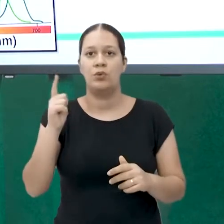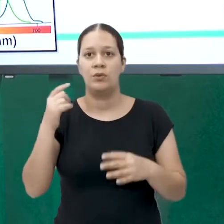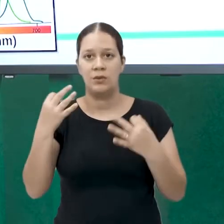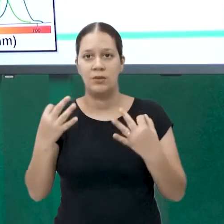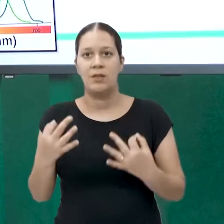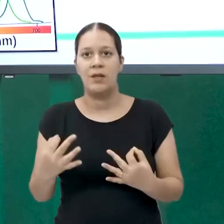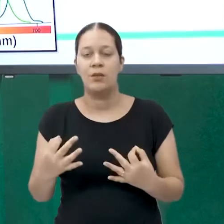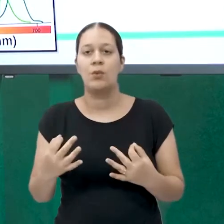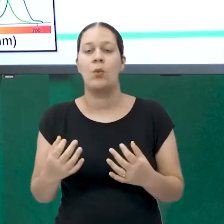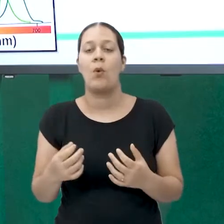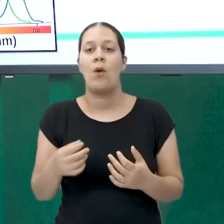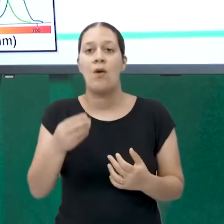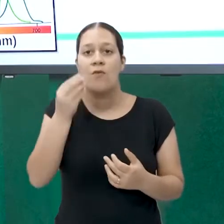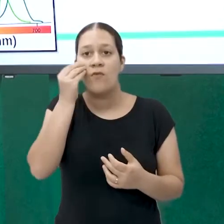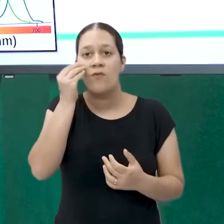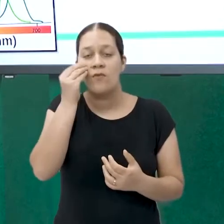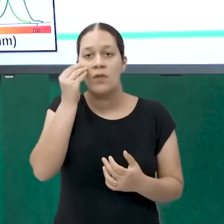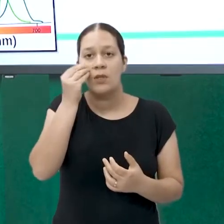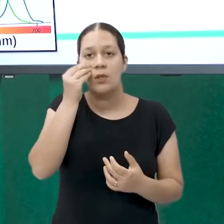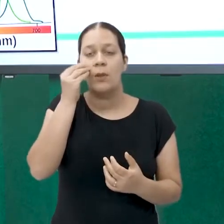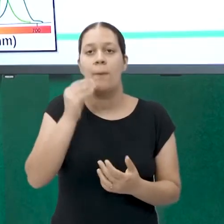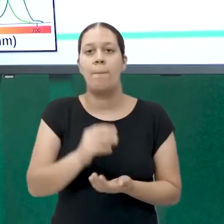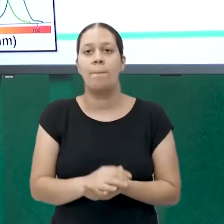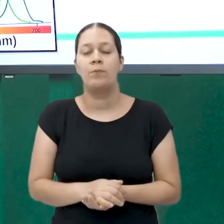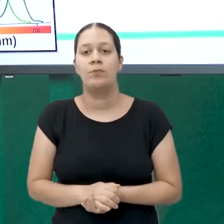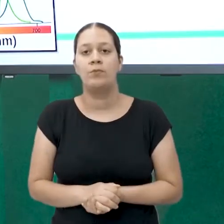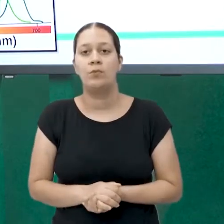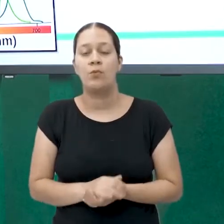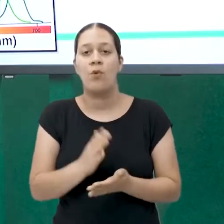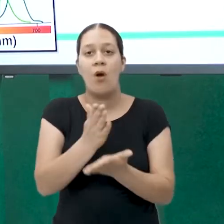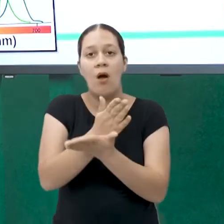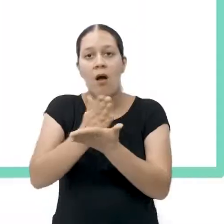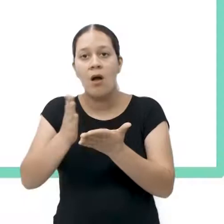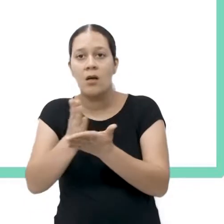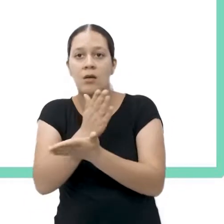muita coisa, né? Quer luz. Então foi horrível essa. Mas olha só,